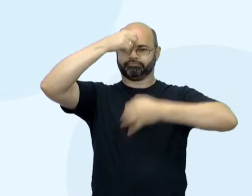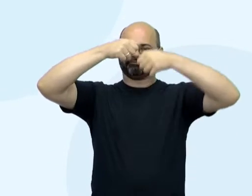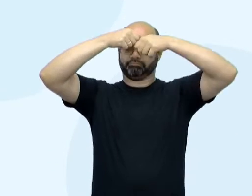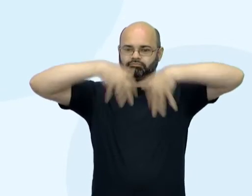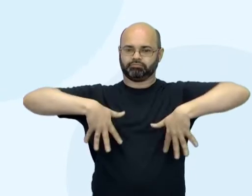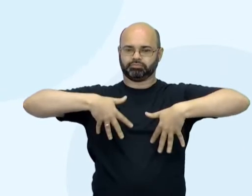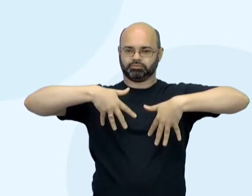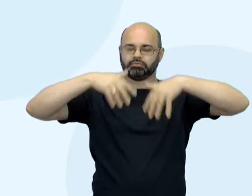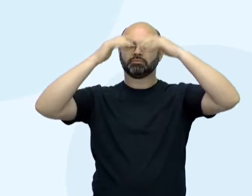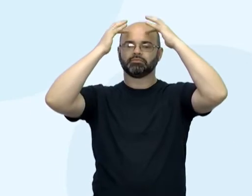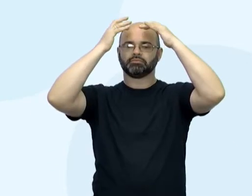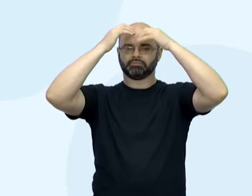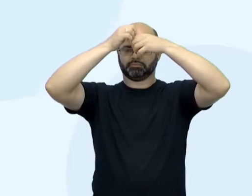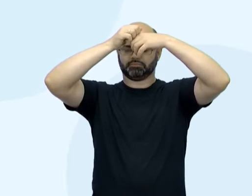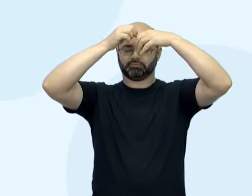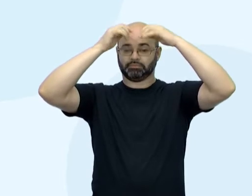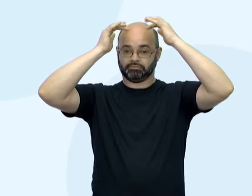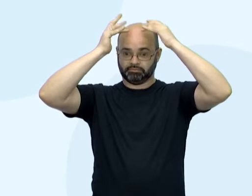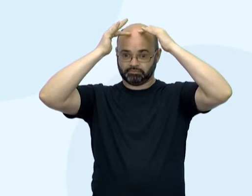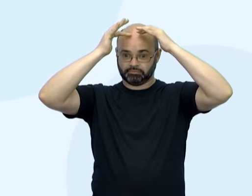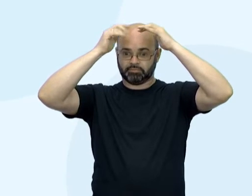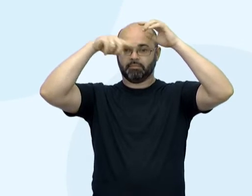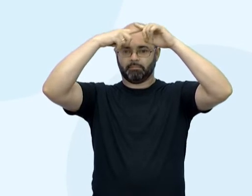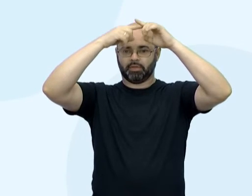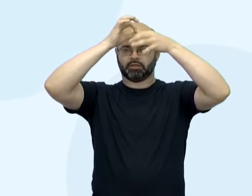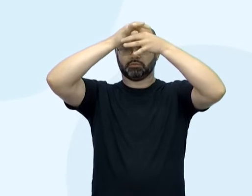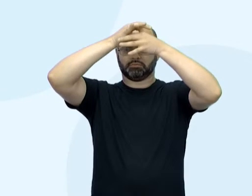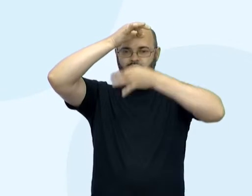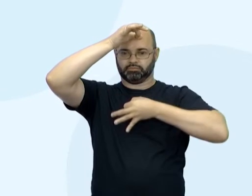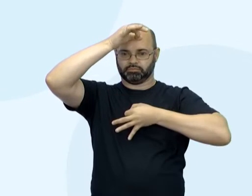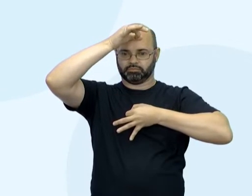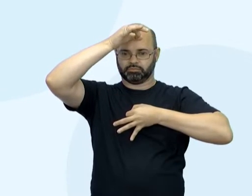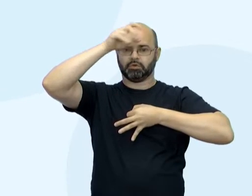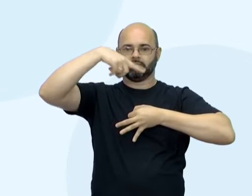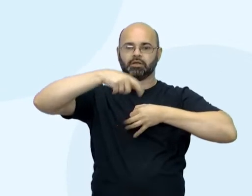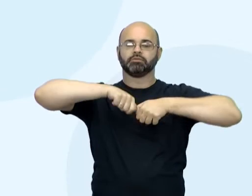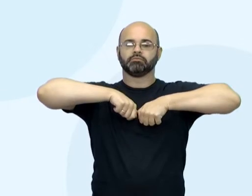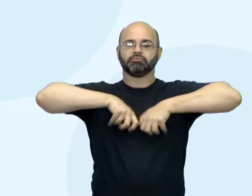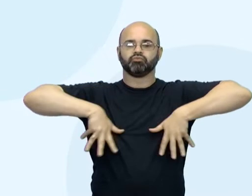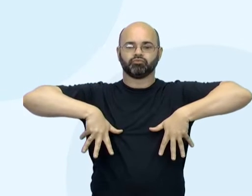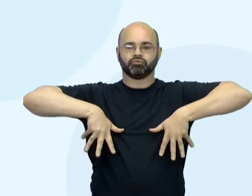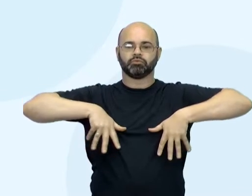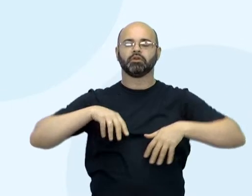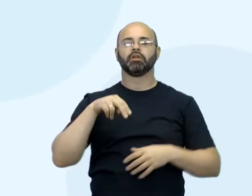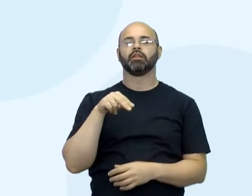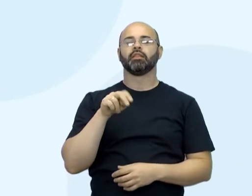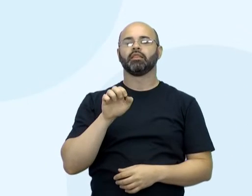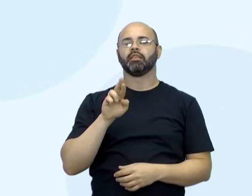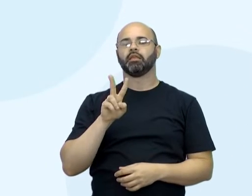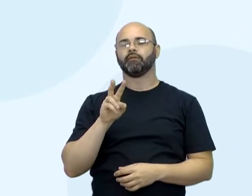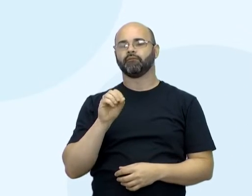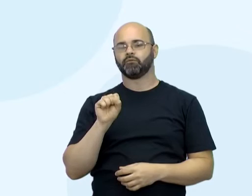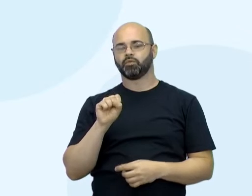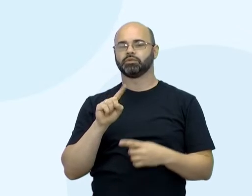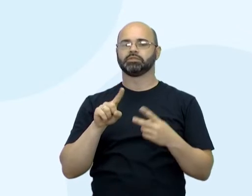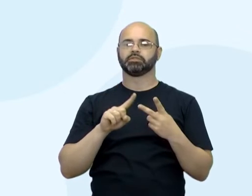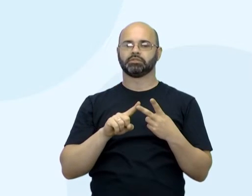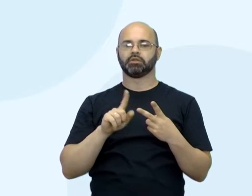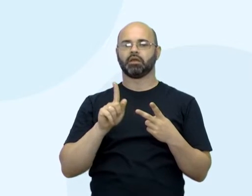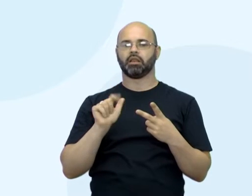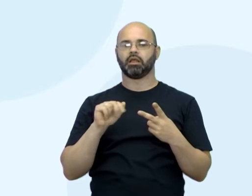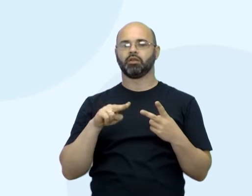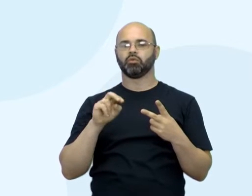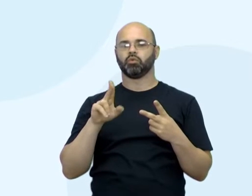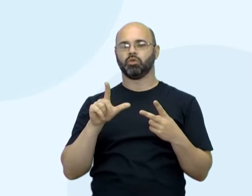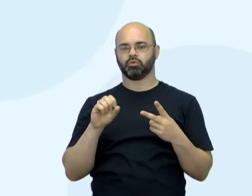nervoso central, cérebro e medula, e periférica, nervos e gânglios. Unidade funcional, quem